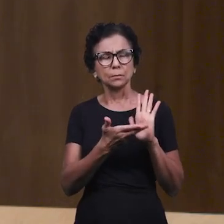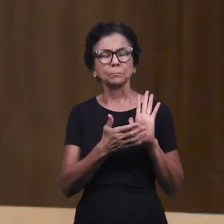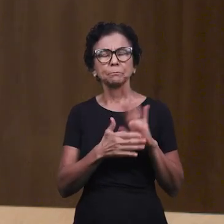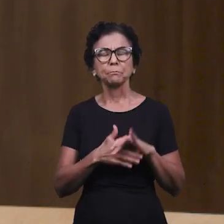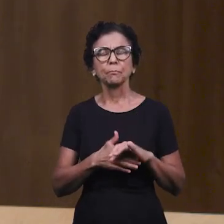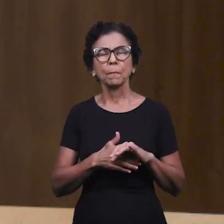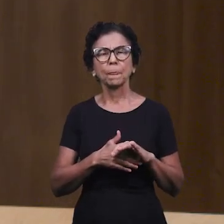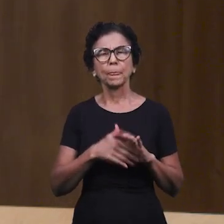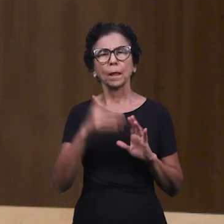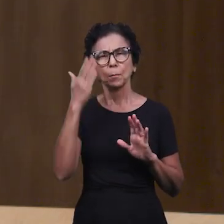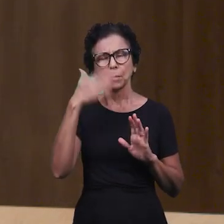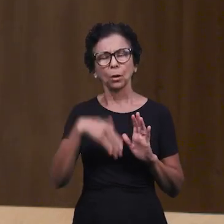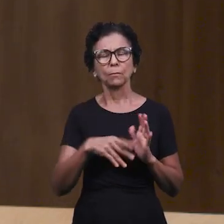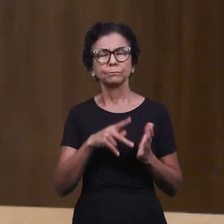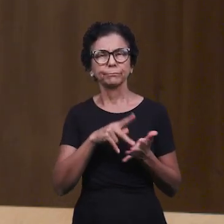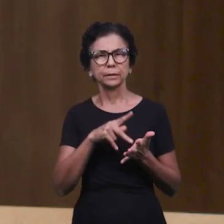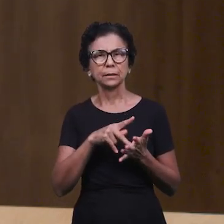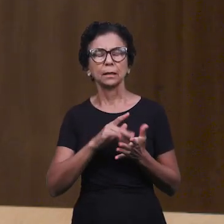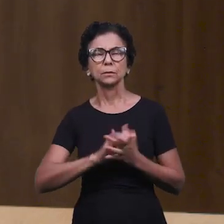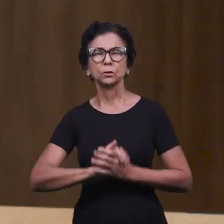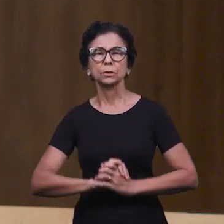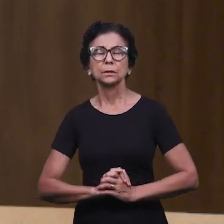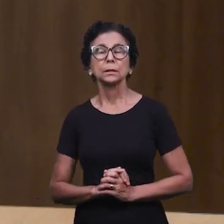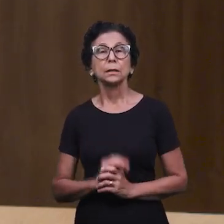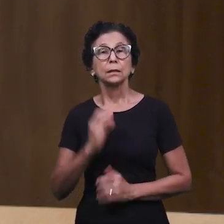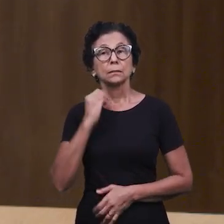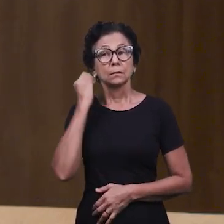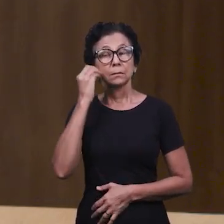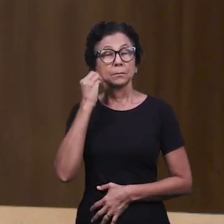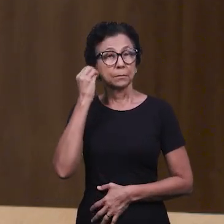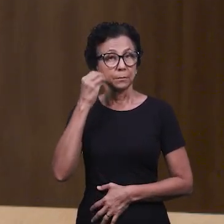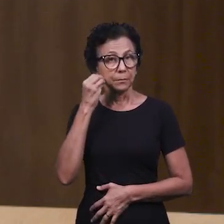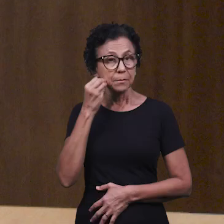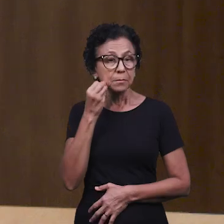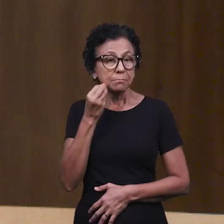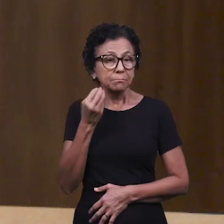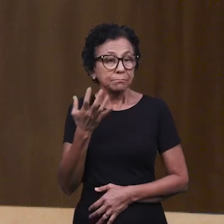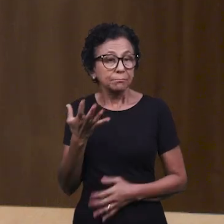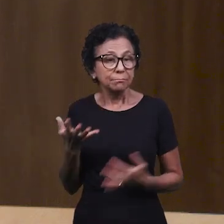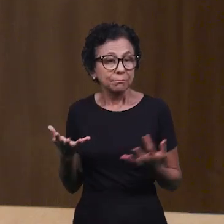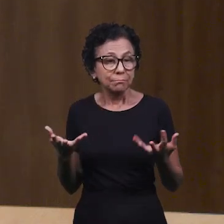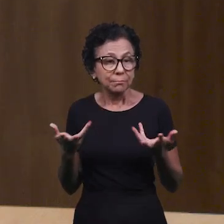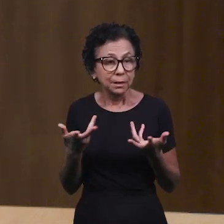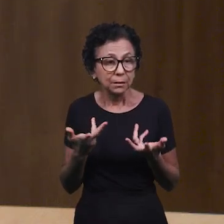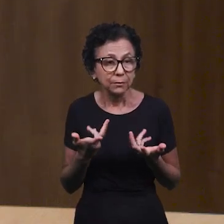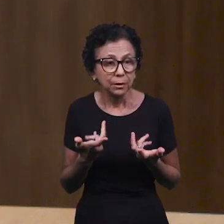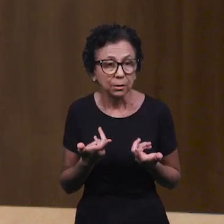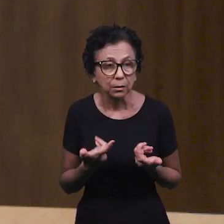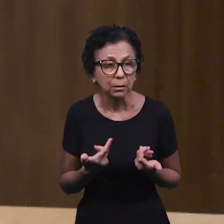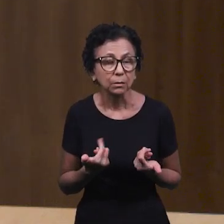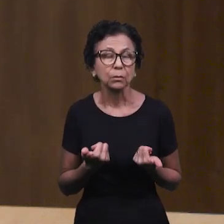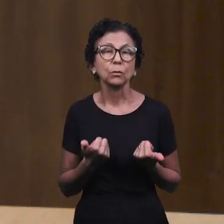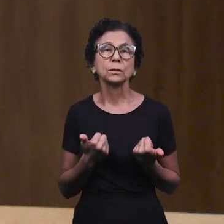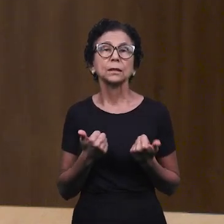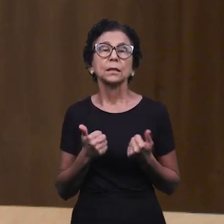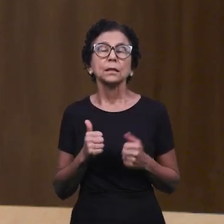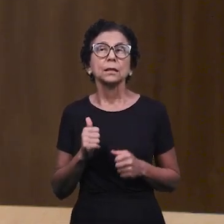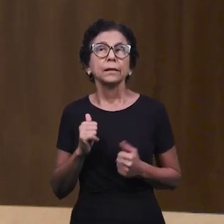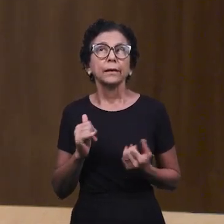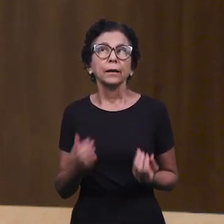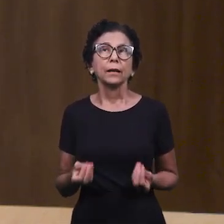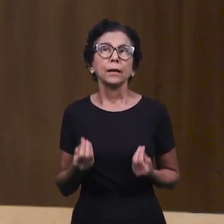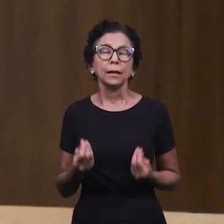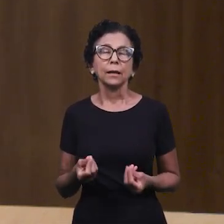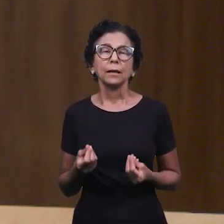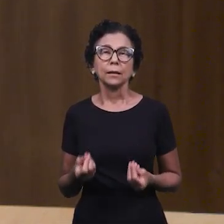porque uma experiência como essa, e sobretudo da maneira como nós fizemos, ela não fica restrita, se é que